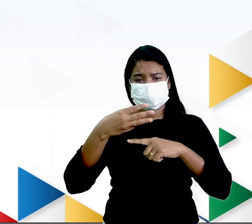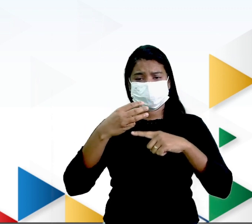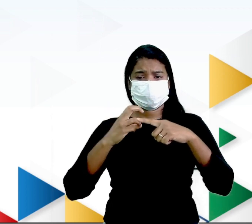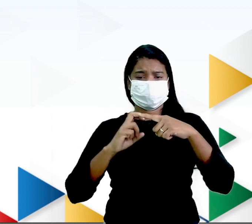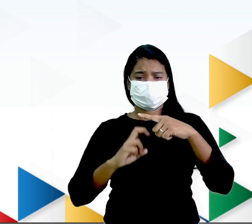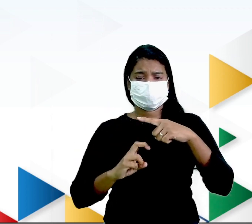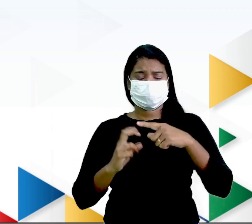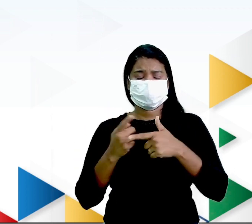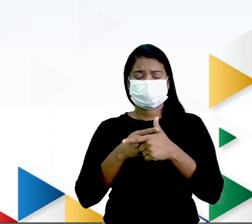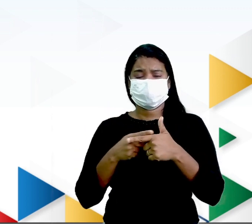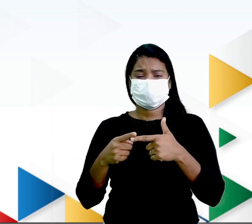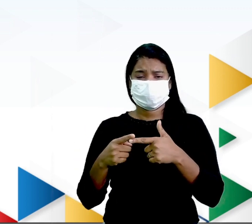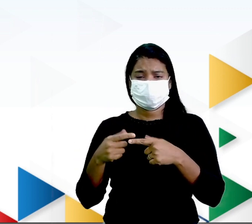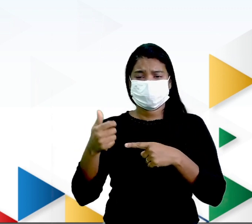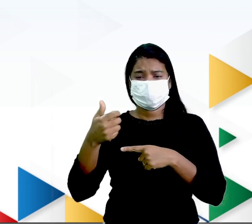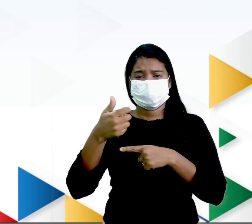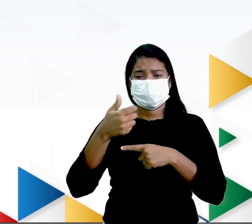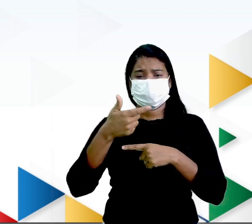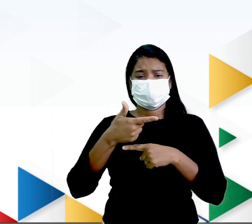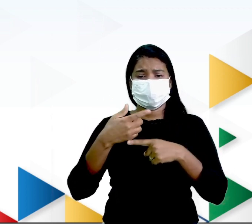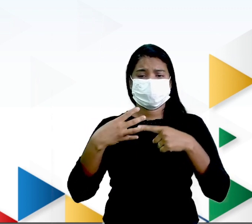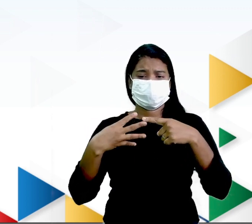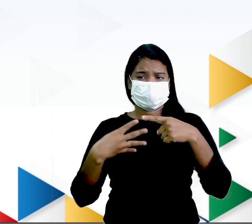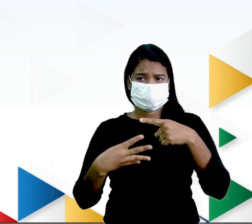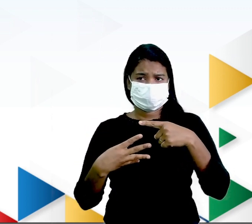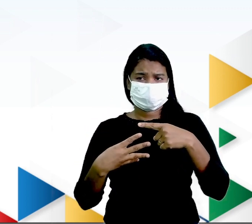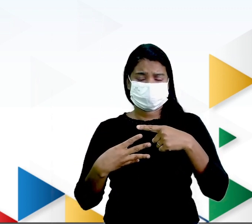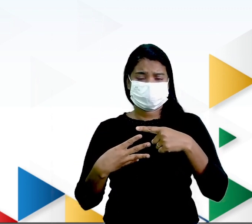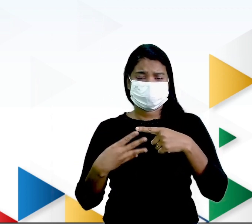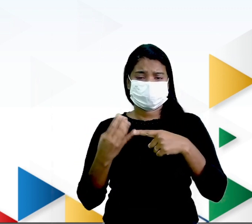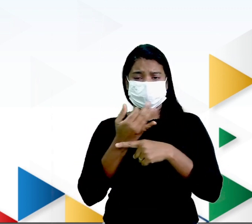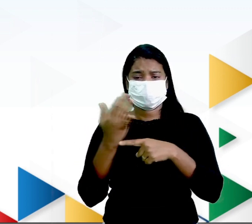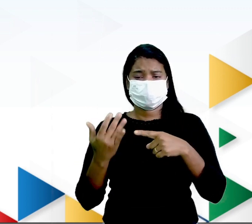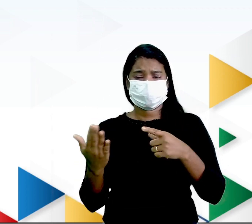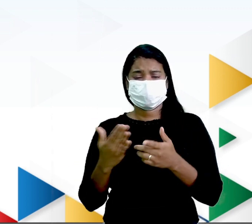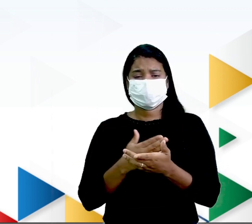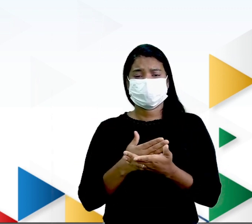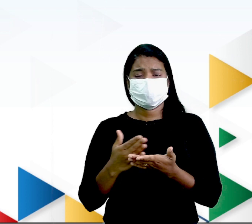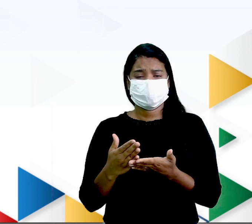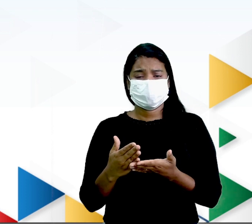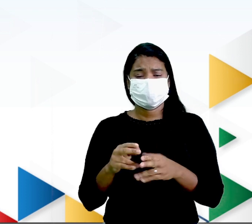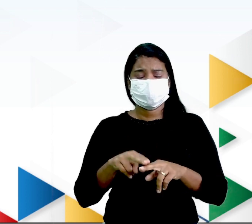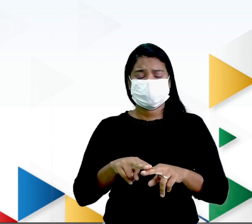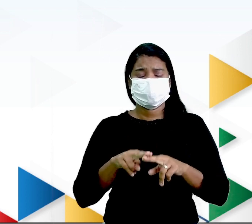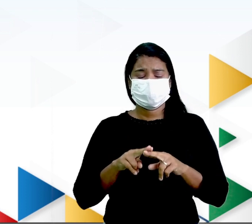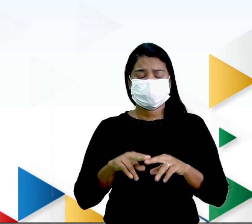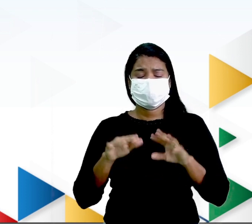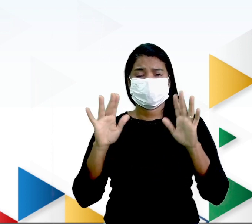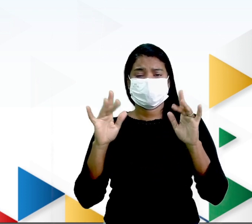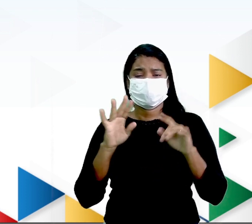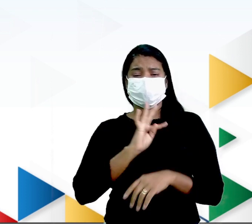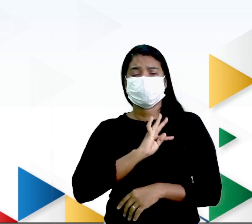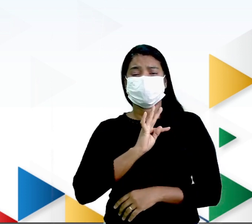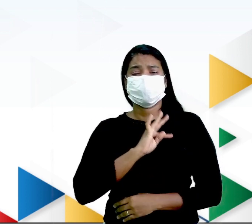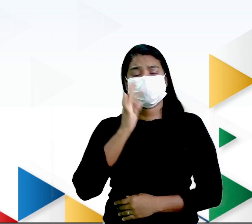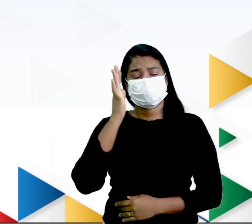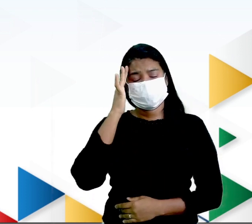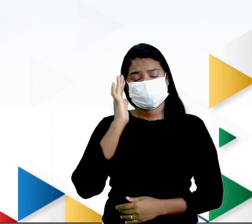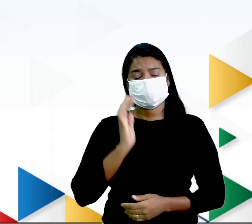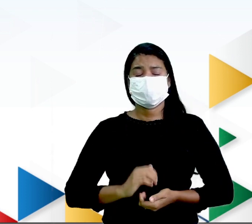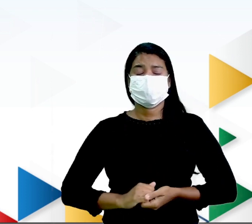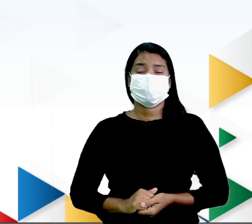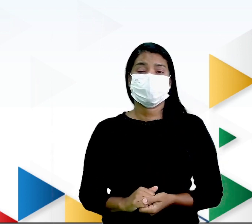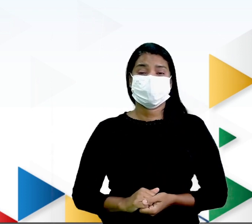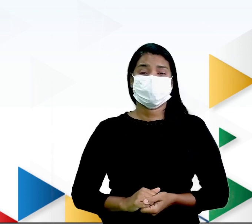dividir 12 por 4 e 20 por 4, você volta à fração inicial. Por isso a gente faz essa técnica, tá bom? E